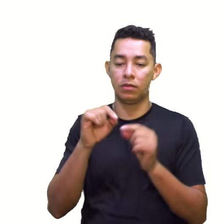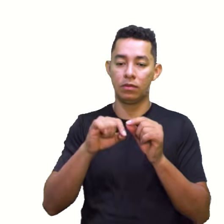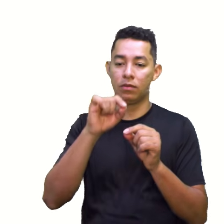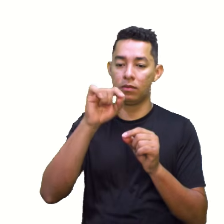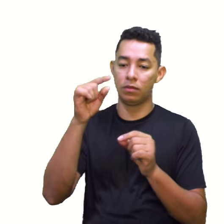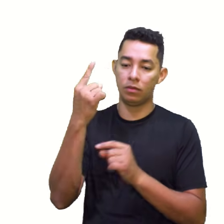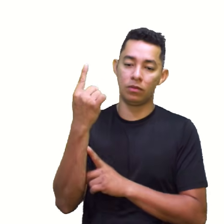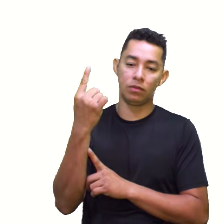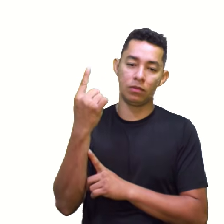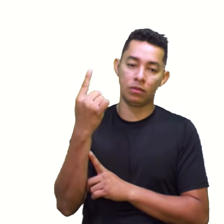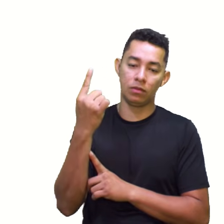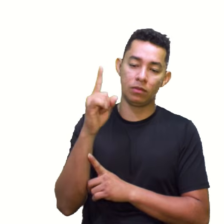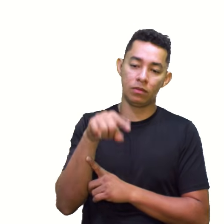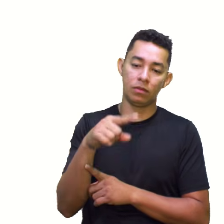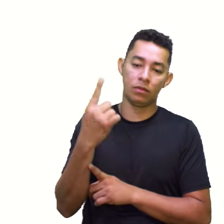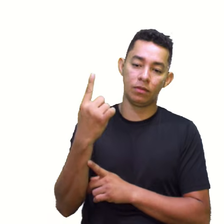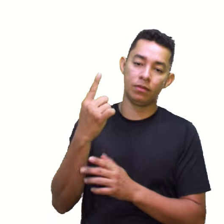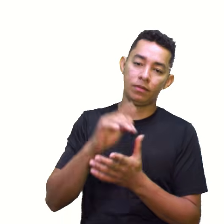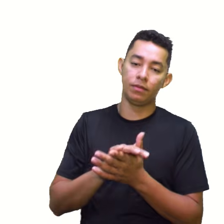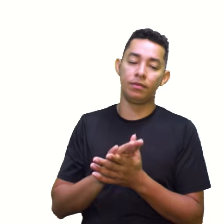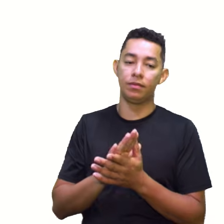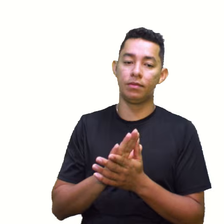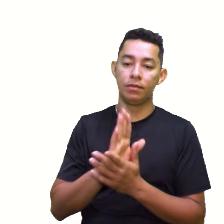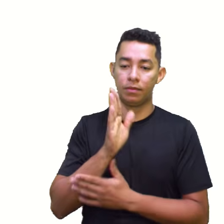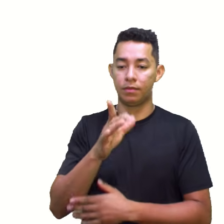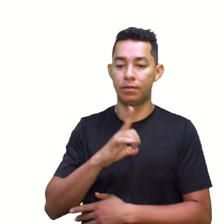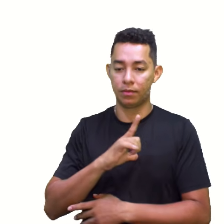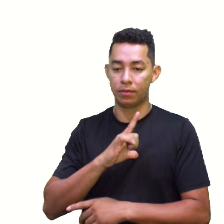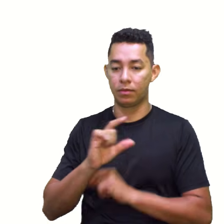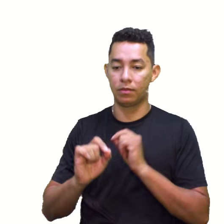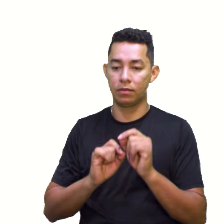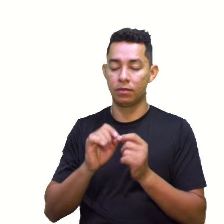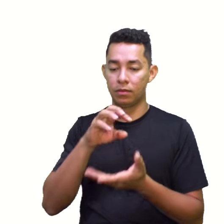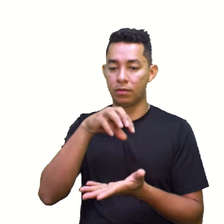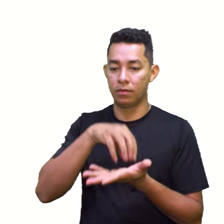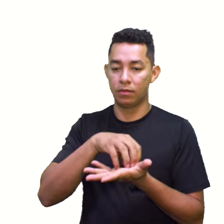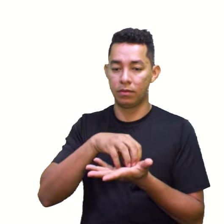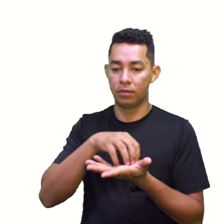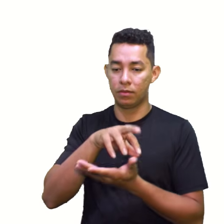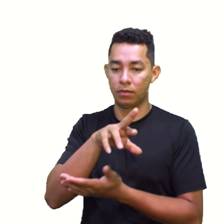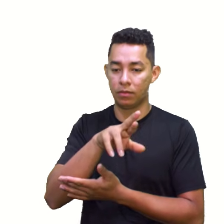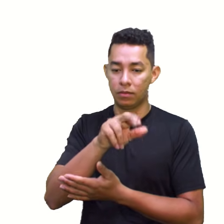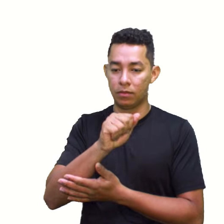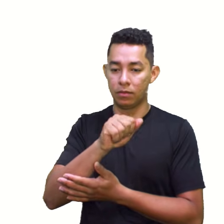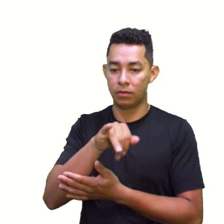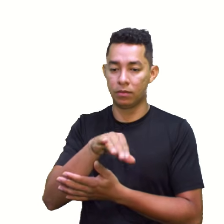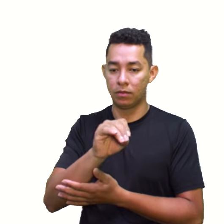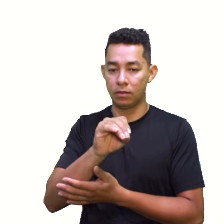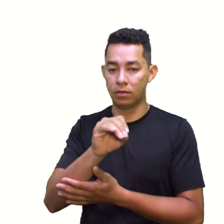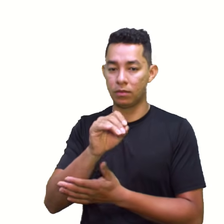de 1 é 1. Pronto, já temos aqui o centro e o raio. Vamos fazer aqui raio